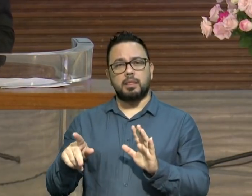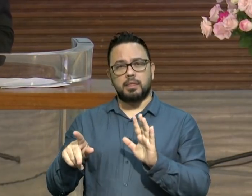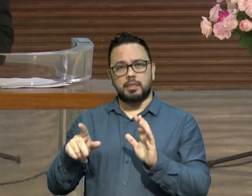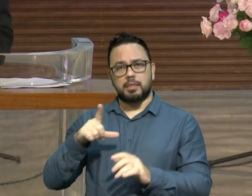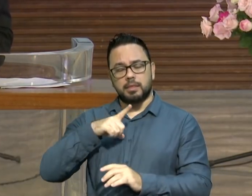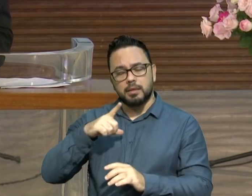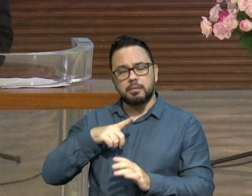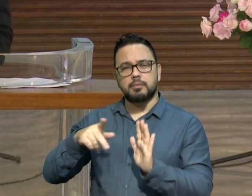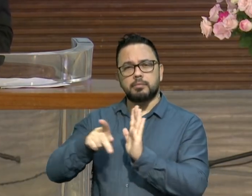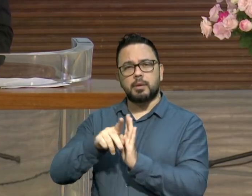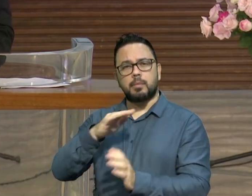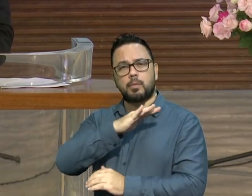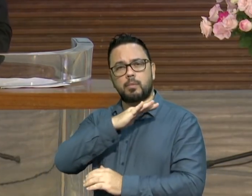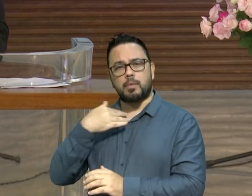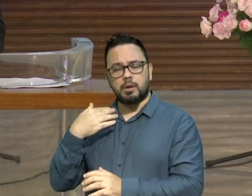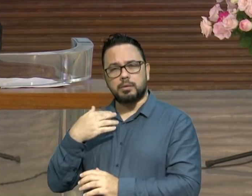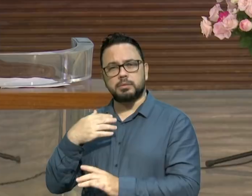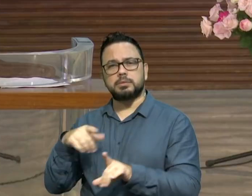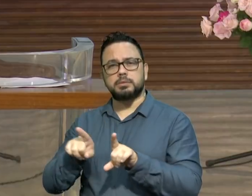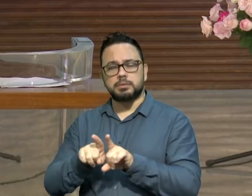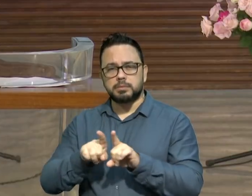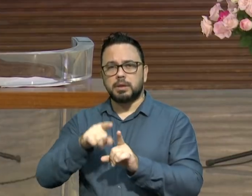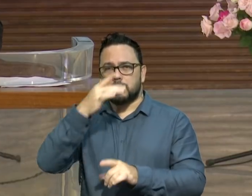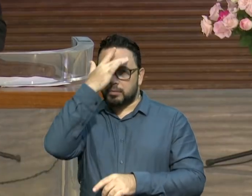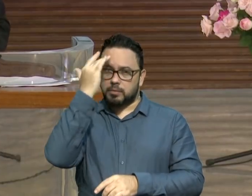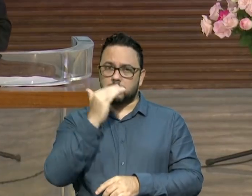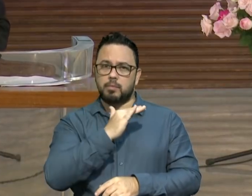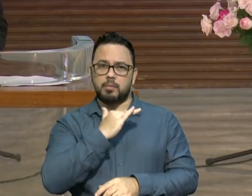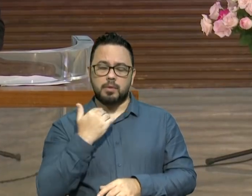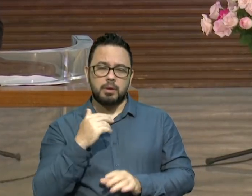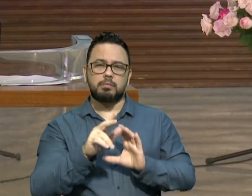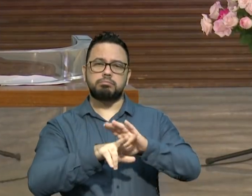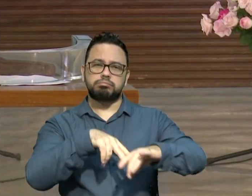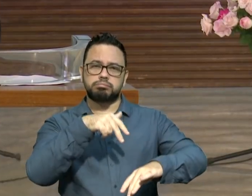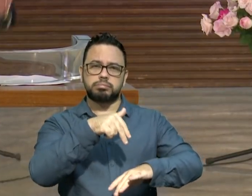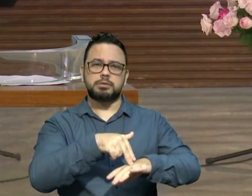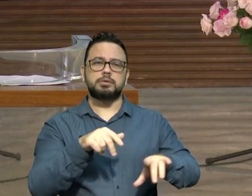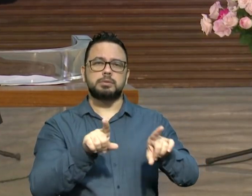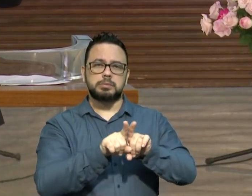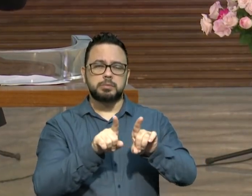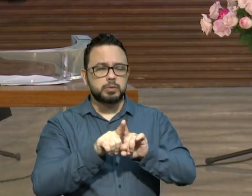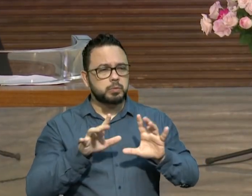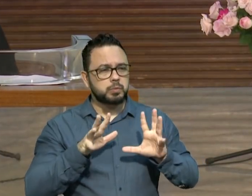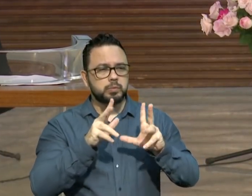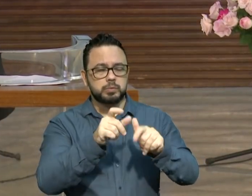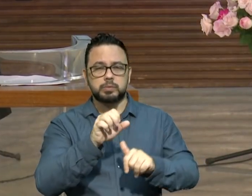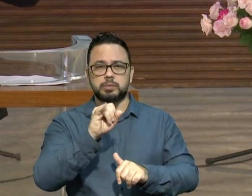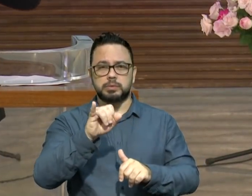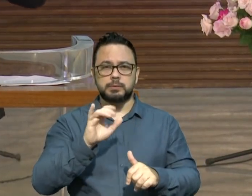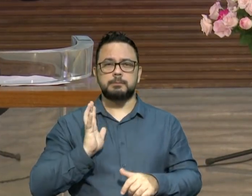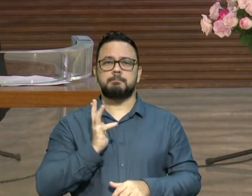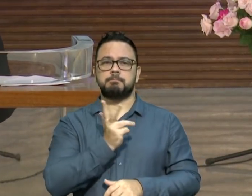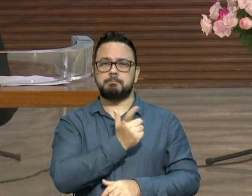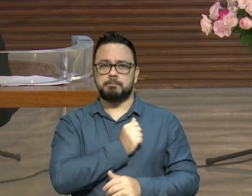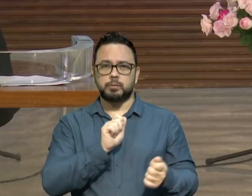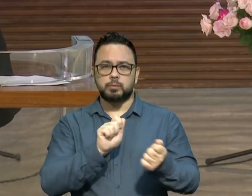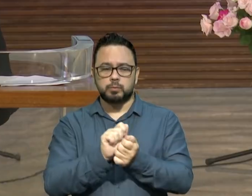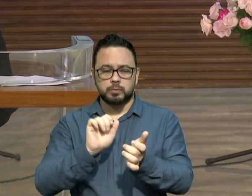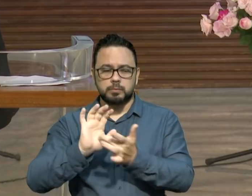ressurreição dos mortos porque assim como em Adão todos morrem assim também todos serão vivificados em Cristo